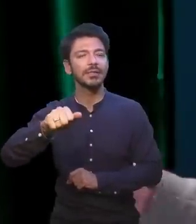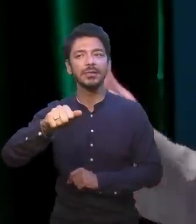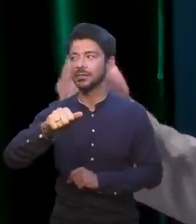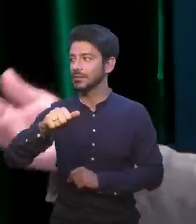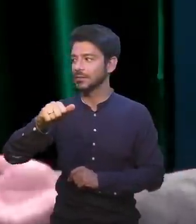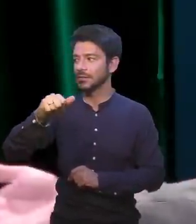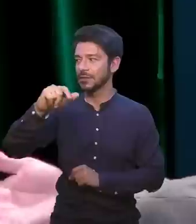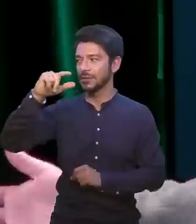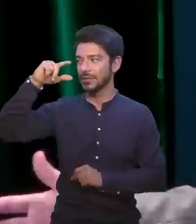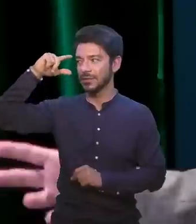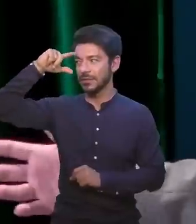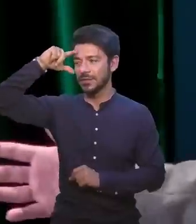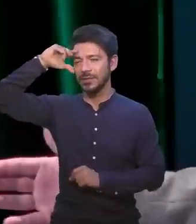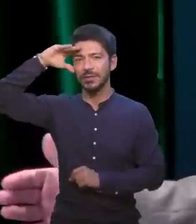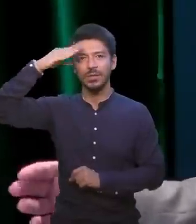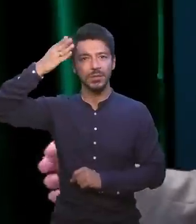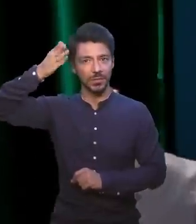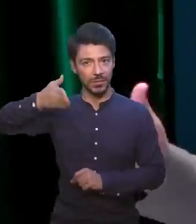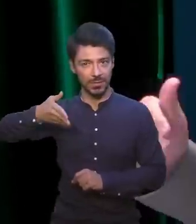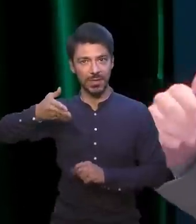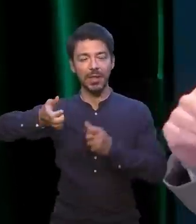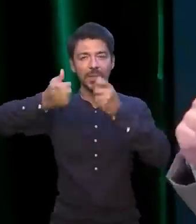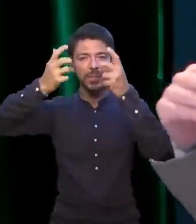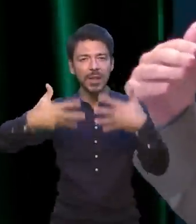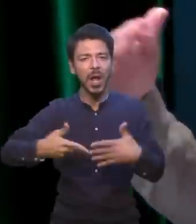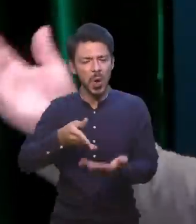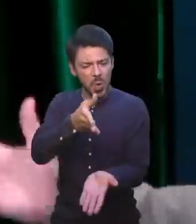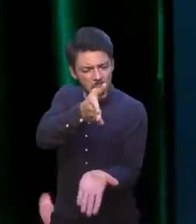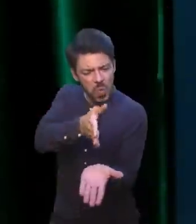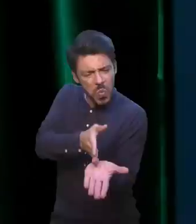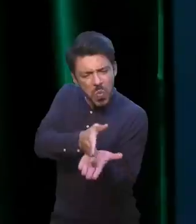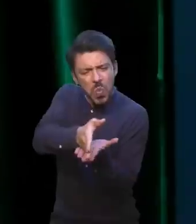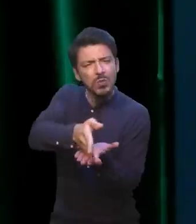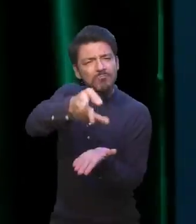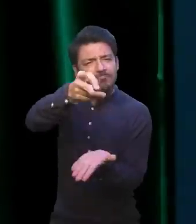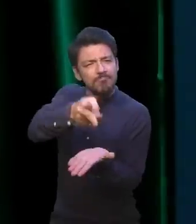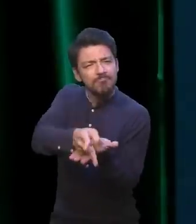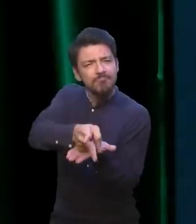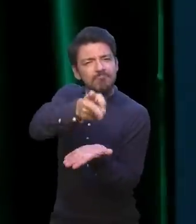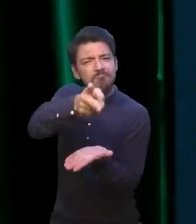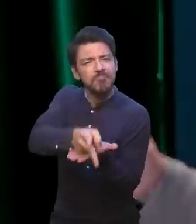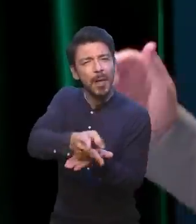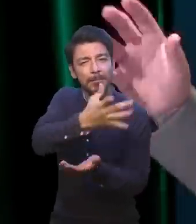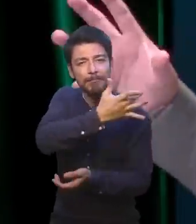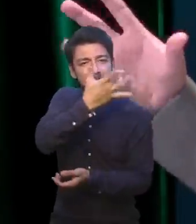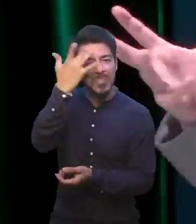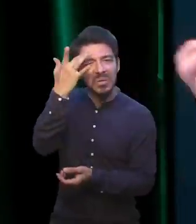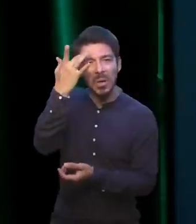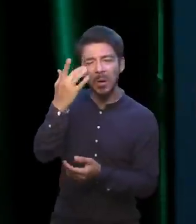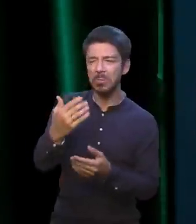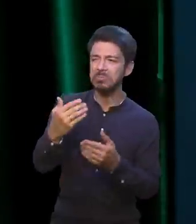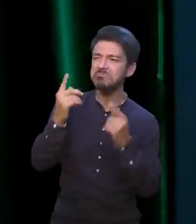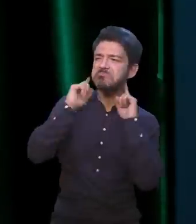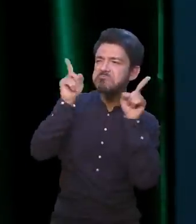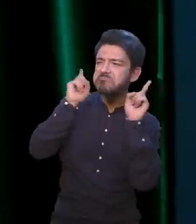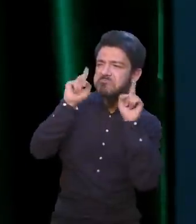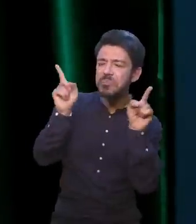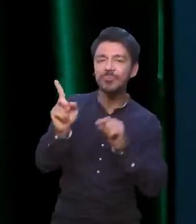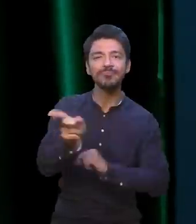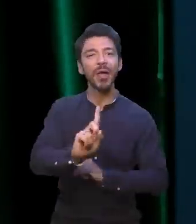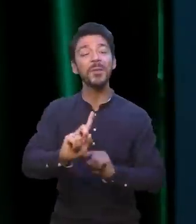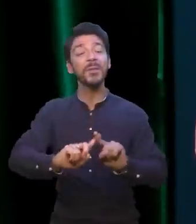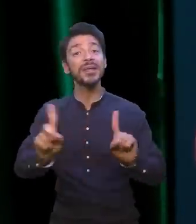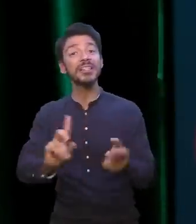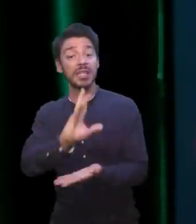continuamos amando. Por mais que a pessoa permaneça indiferente, mas o Espírito está